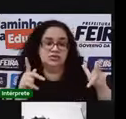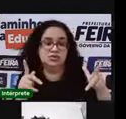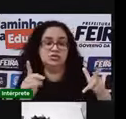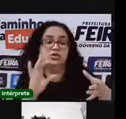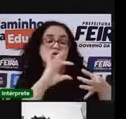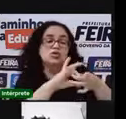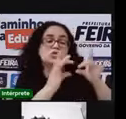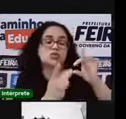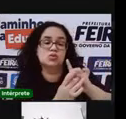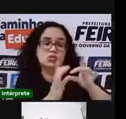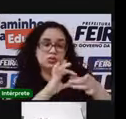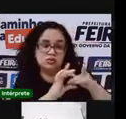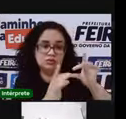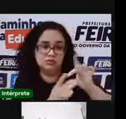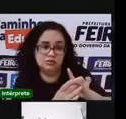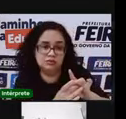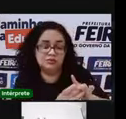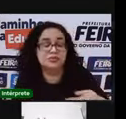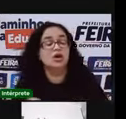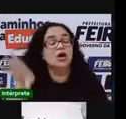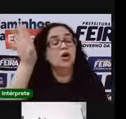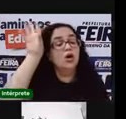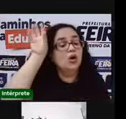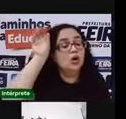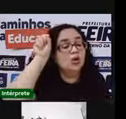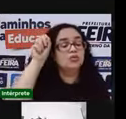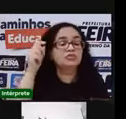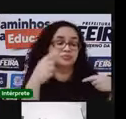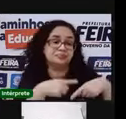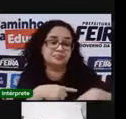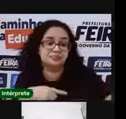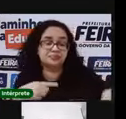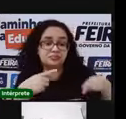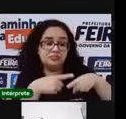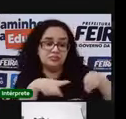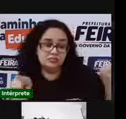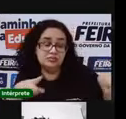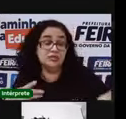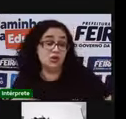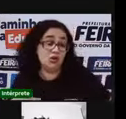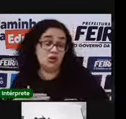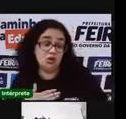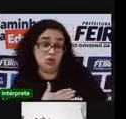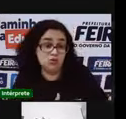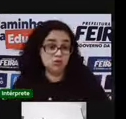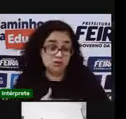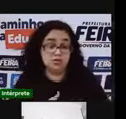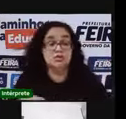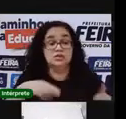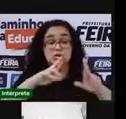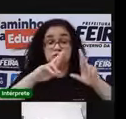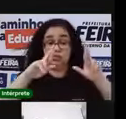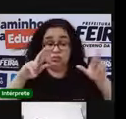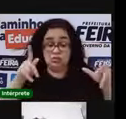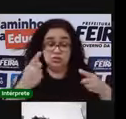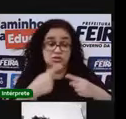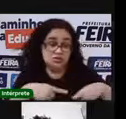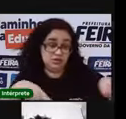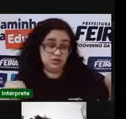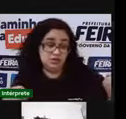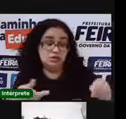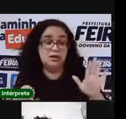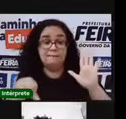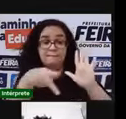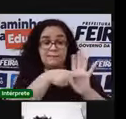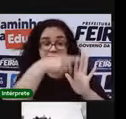não circulo, ouve música, gosta de música, diferente das músicas que eu gosto. Entende? Será